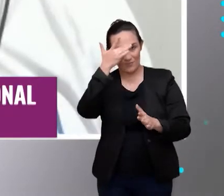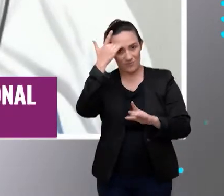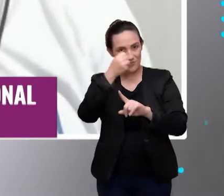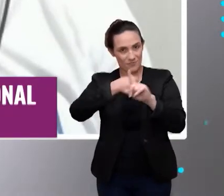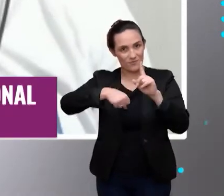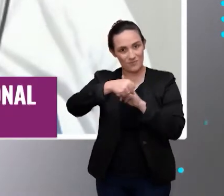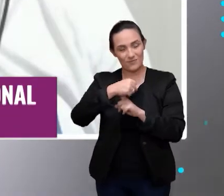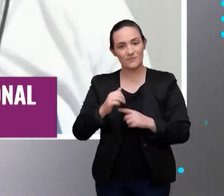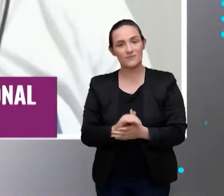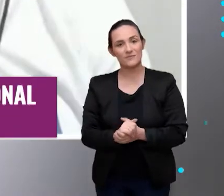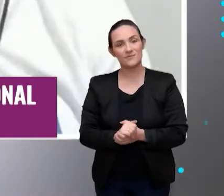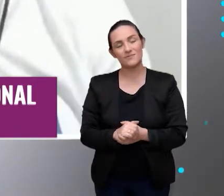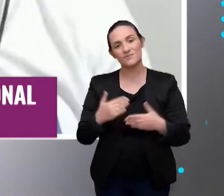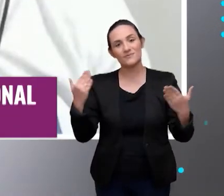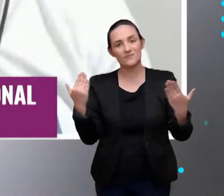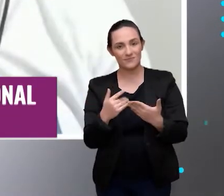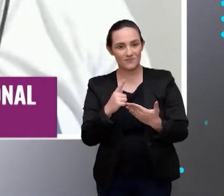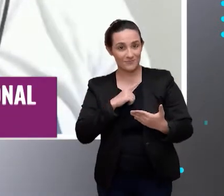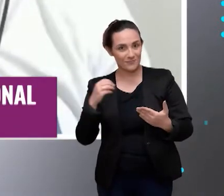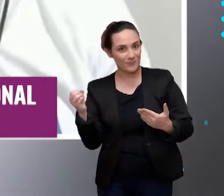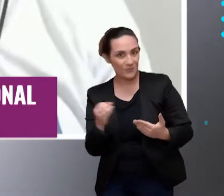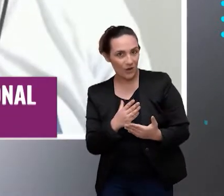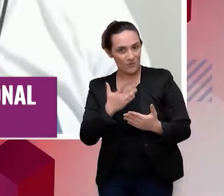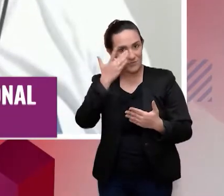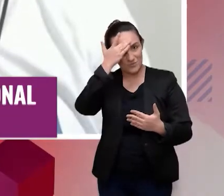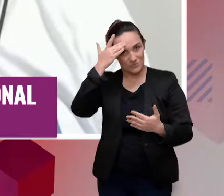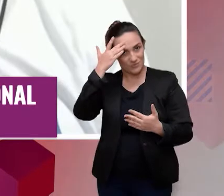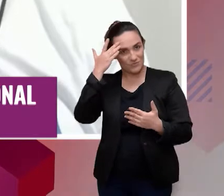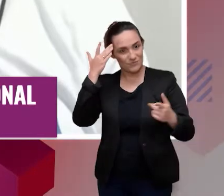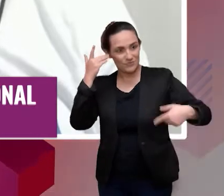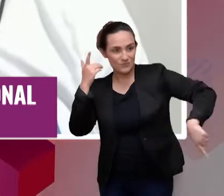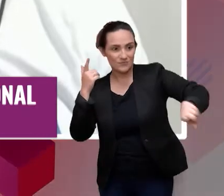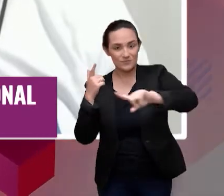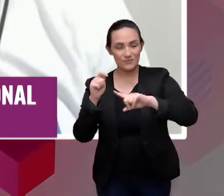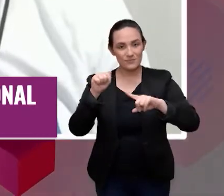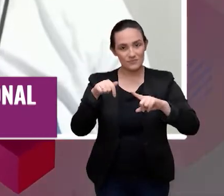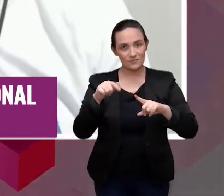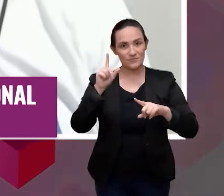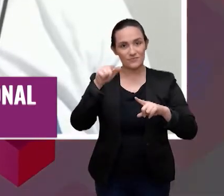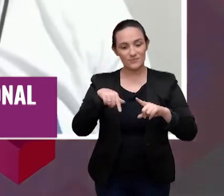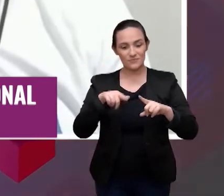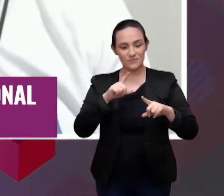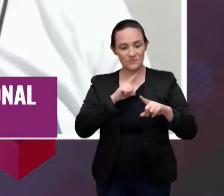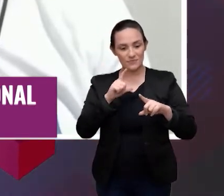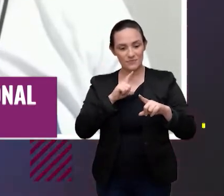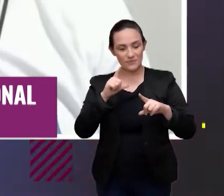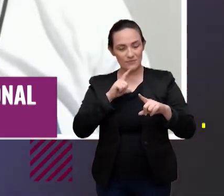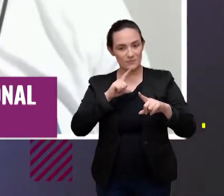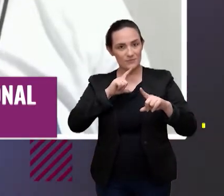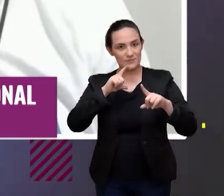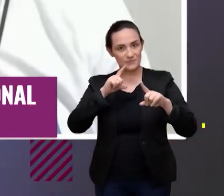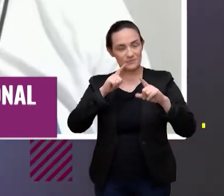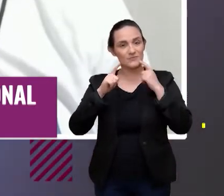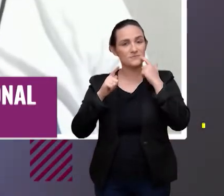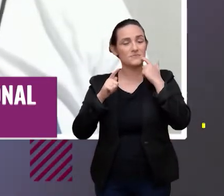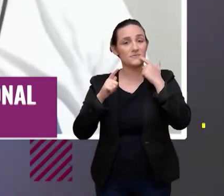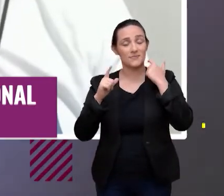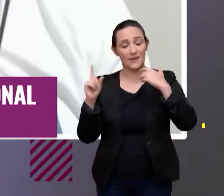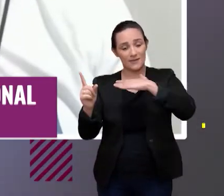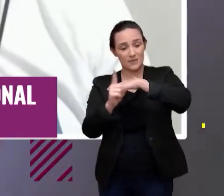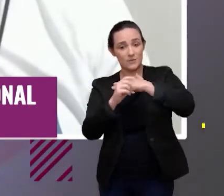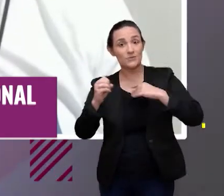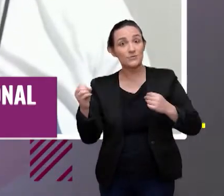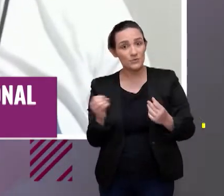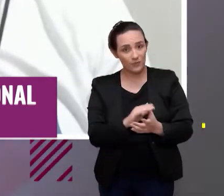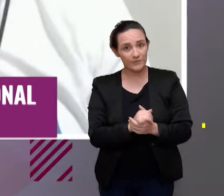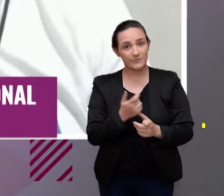nós vamos trazer também uma novidade para os nossos telespectadores, que é um canal de atendimento novo. Eu já vou divulgar